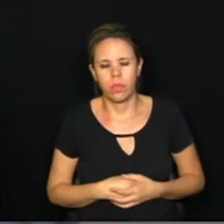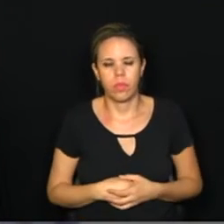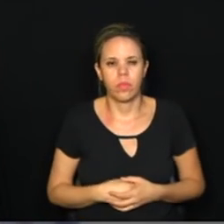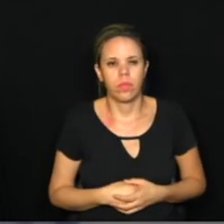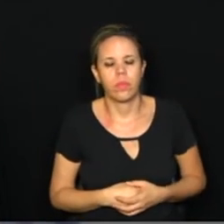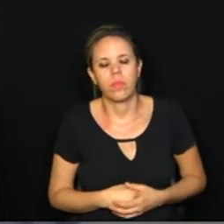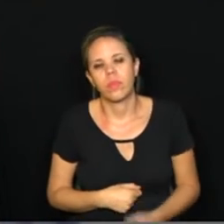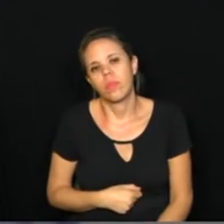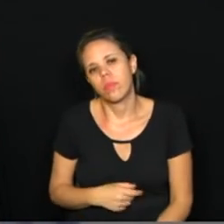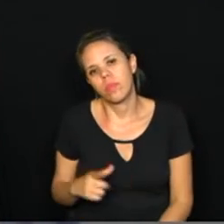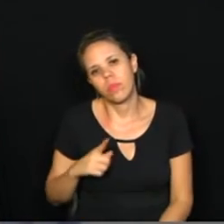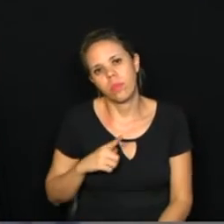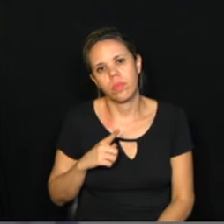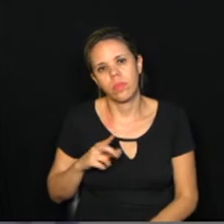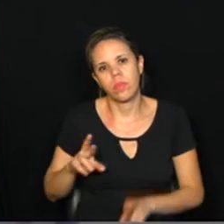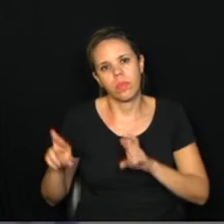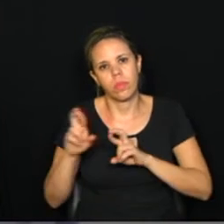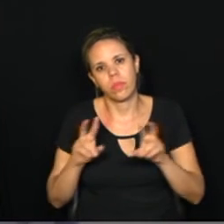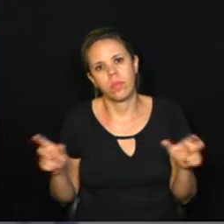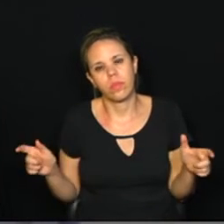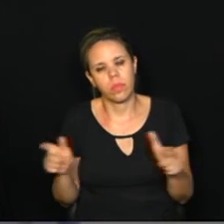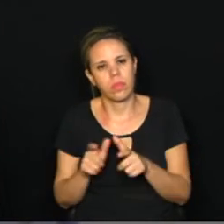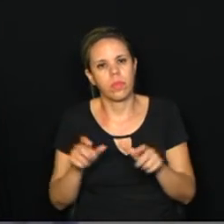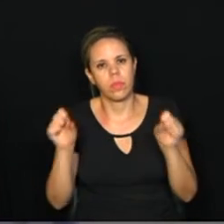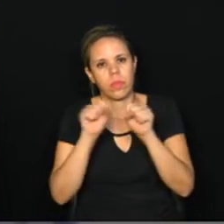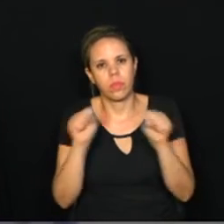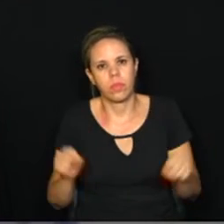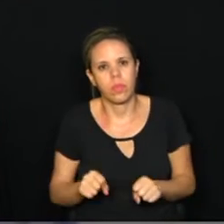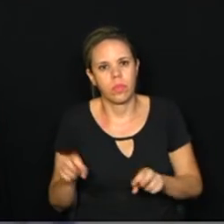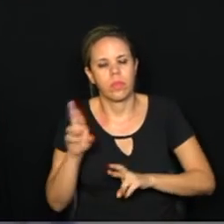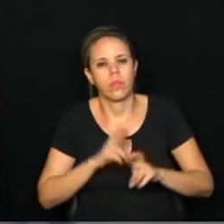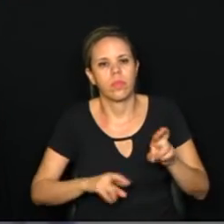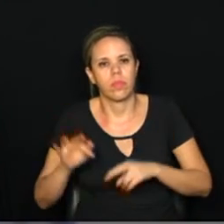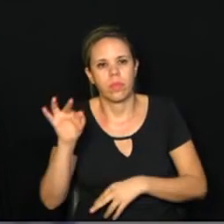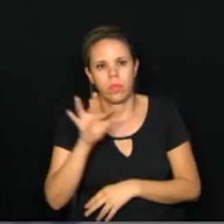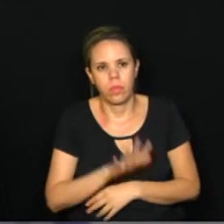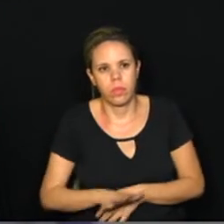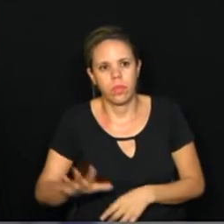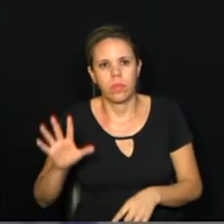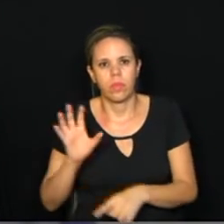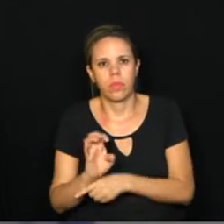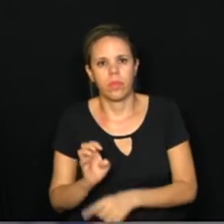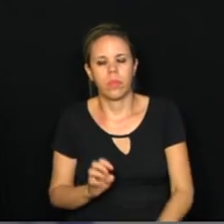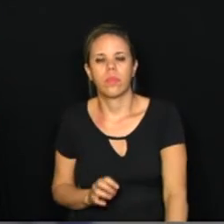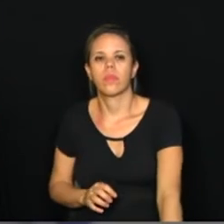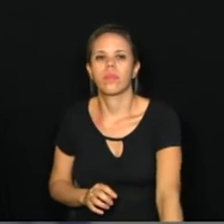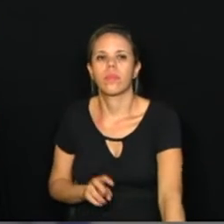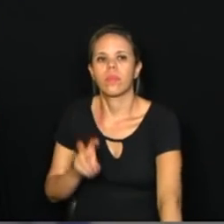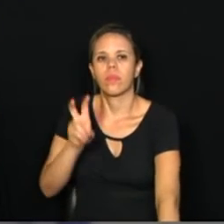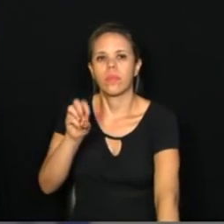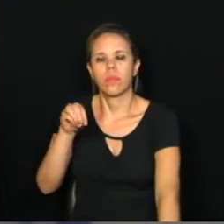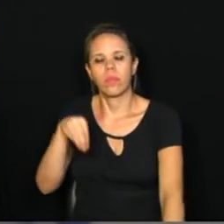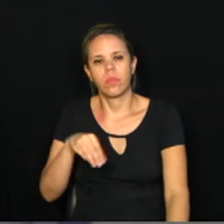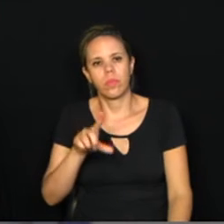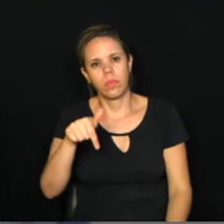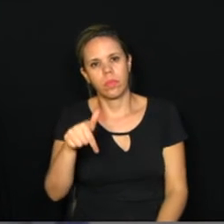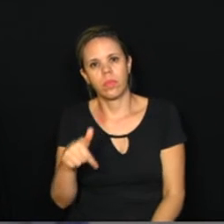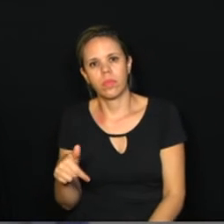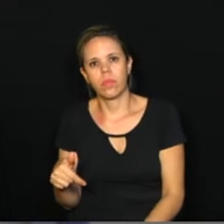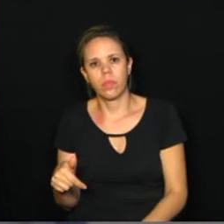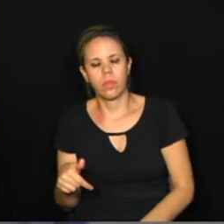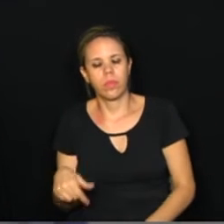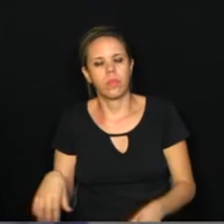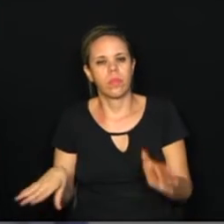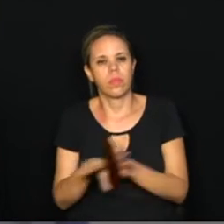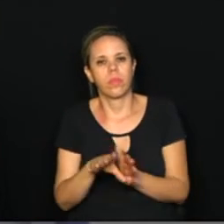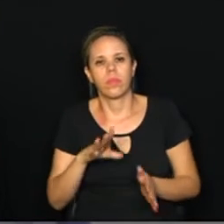Então, isso teve uma revisão enorme de todos os sistemas de monitoramento federal, estadual. 50 minutos depois chegou o alerta para a cidade